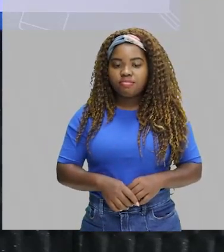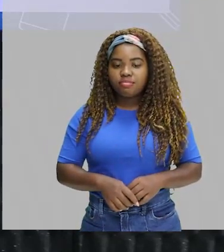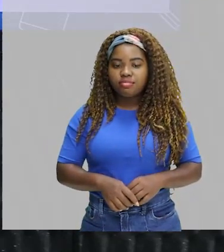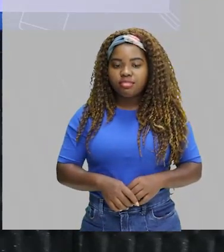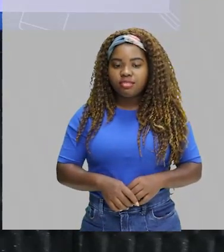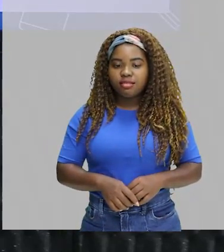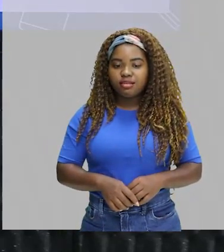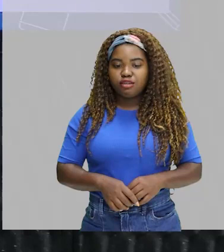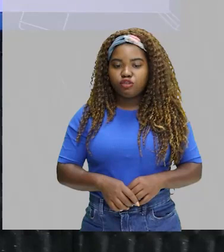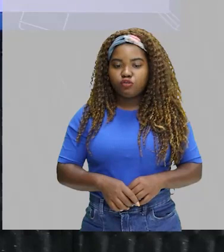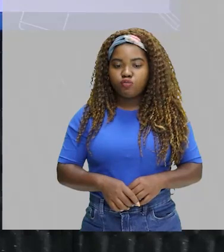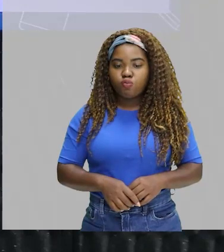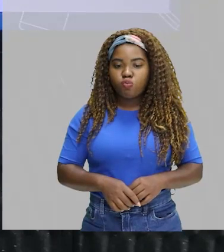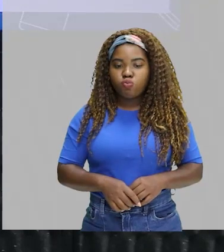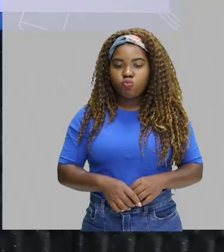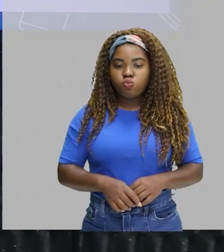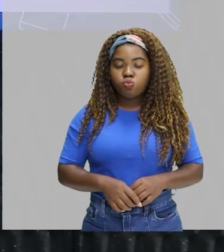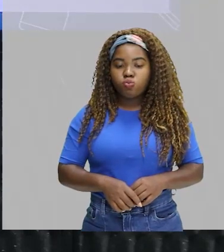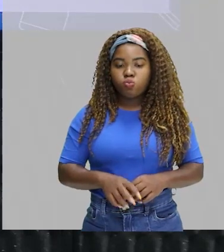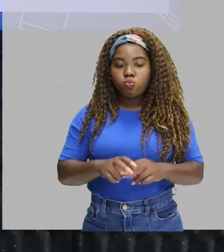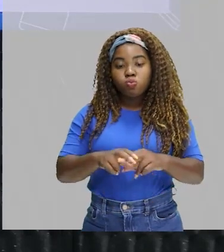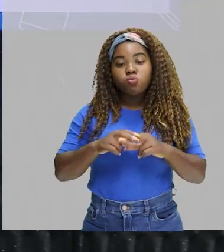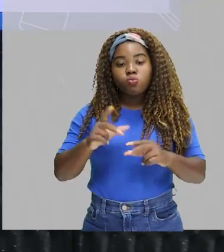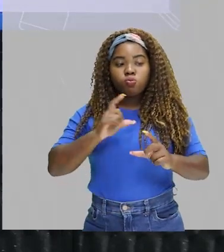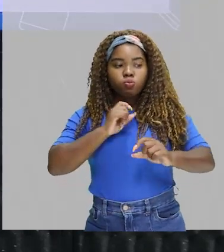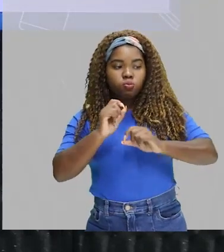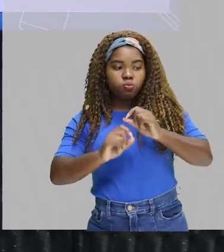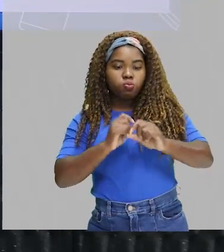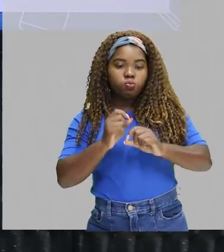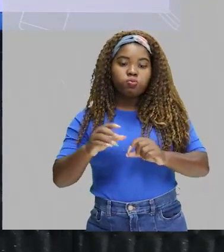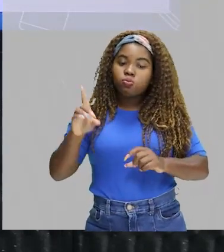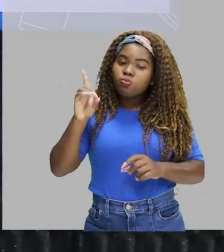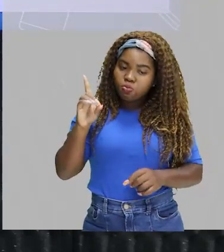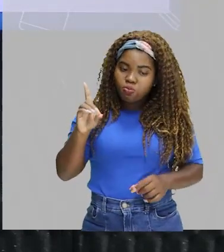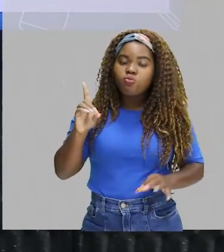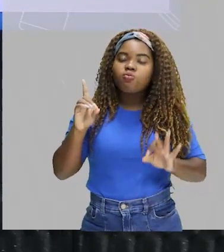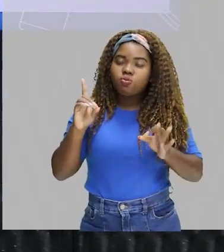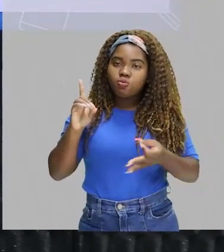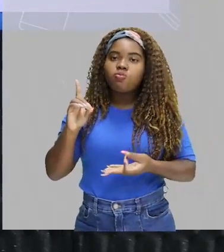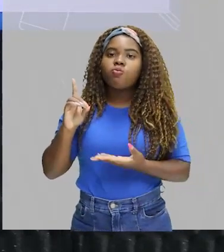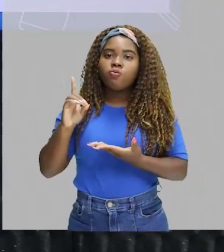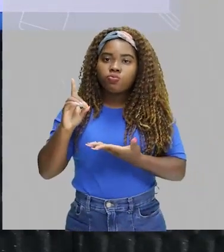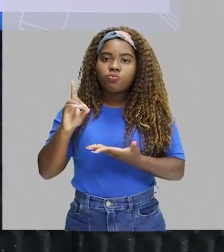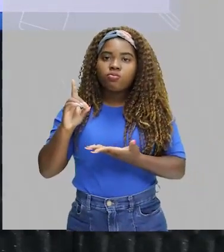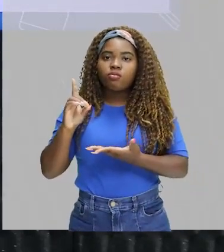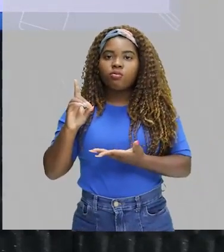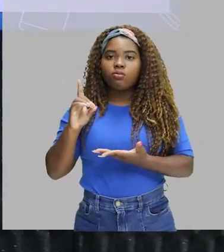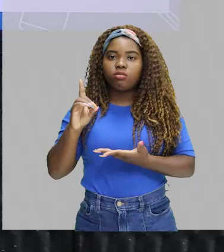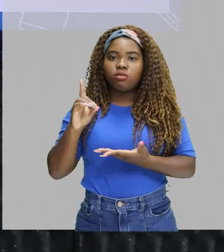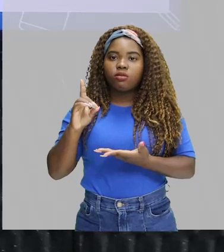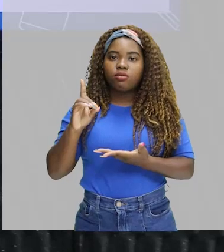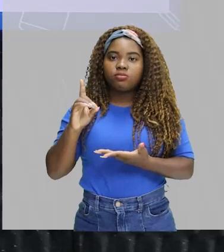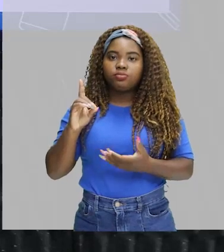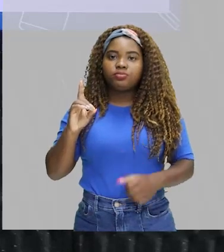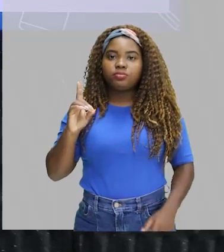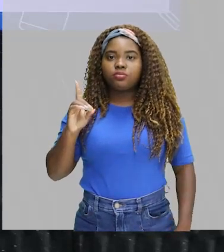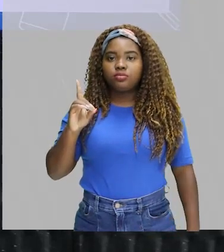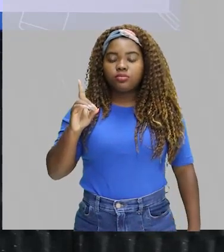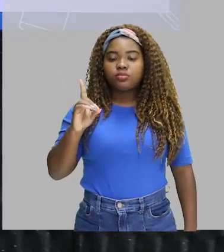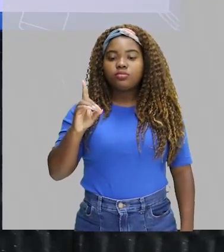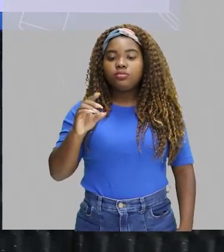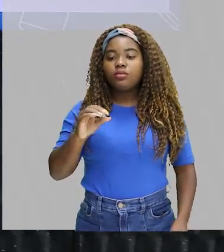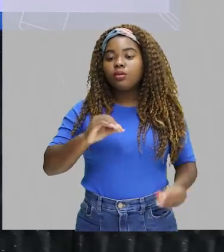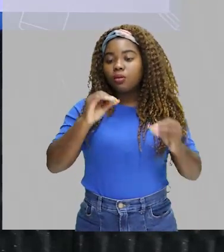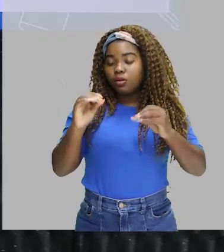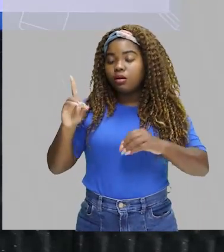Ações, consequências coletivas. Então, nós temos aqui na letra D, então, um elemento muito mais aprazível. Marque a